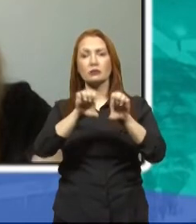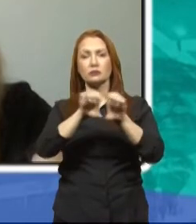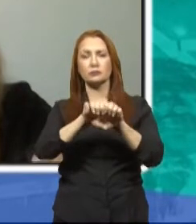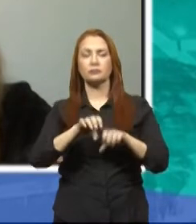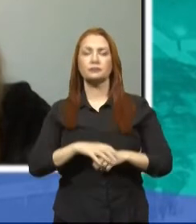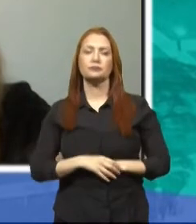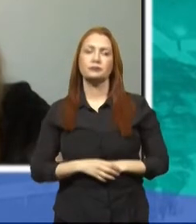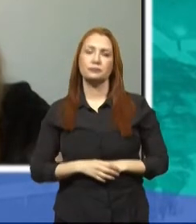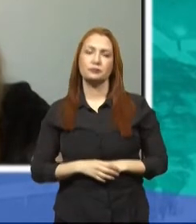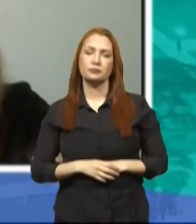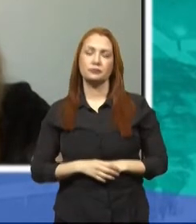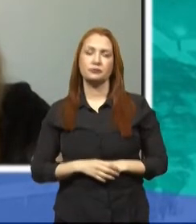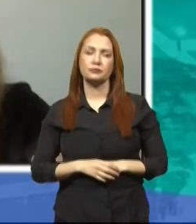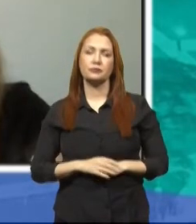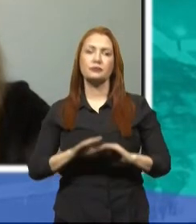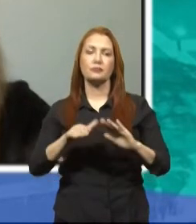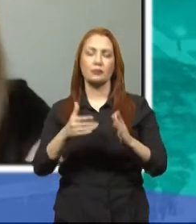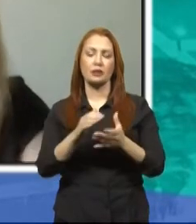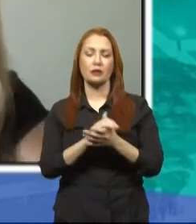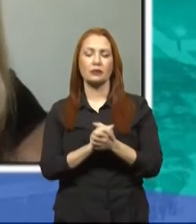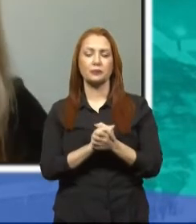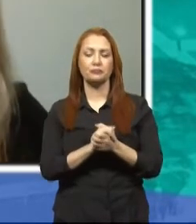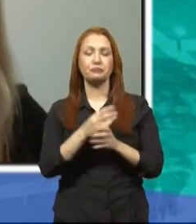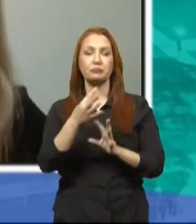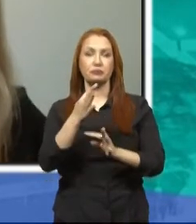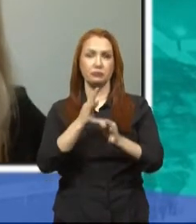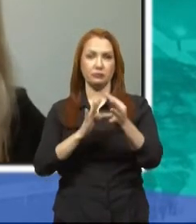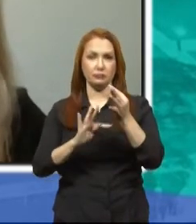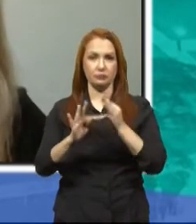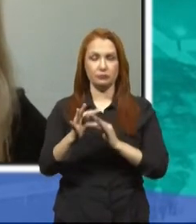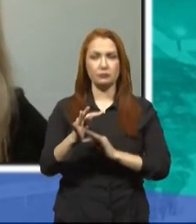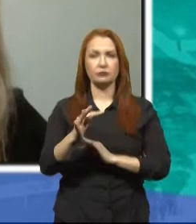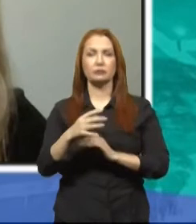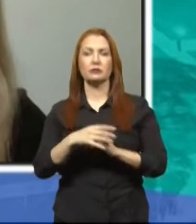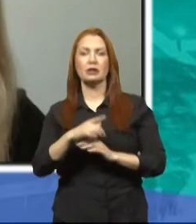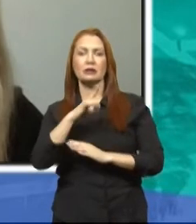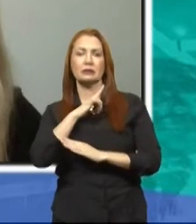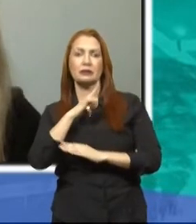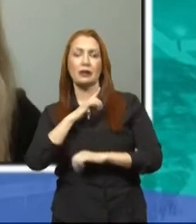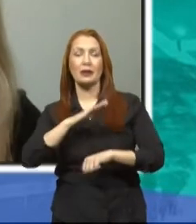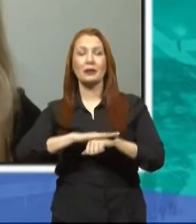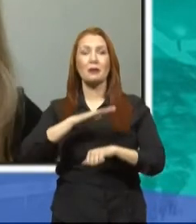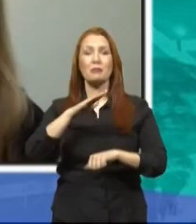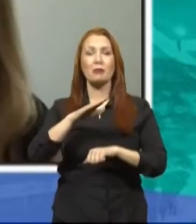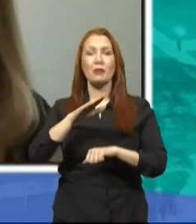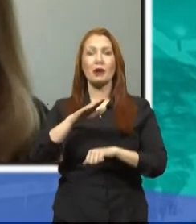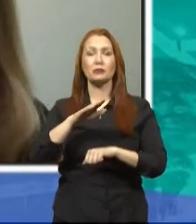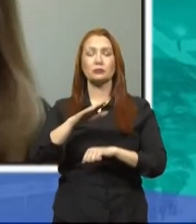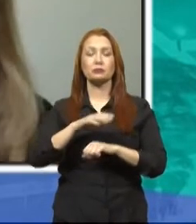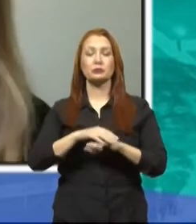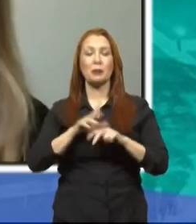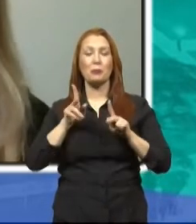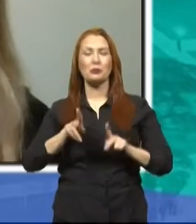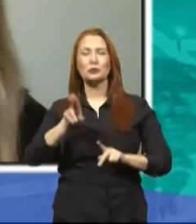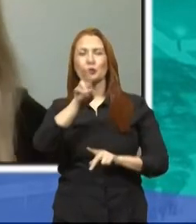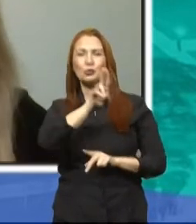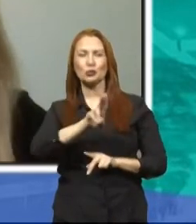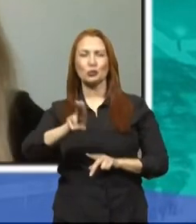Que é assim, essa tecnologia aí fará com que você tenha mais servidores espalhados pela cidade para